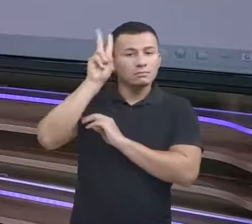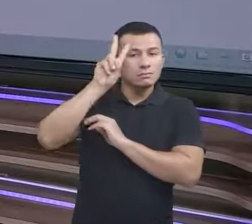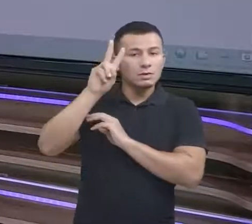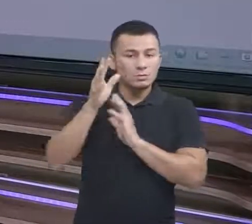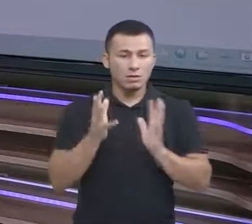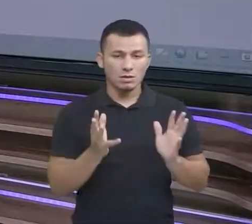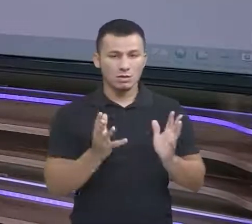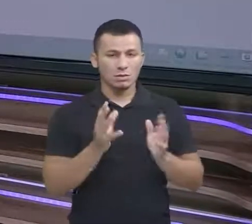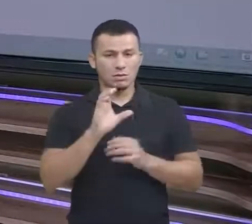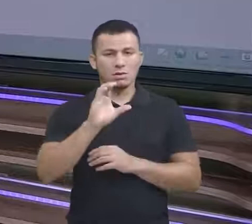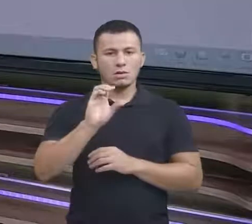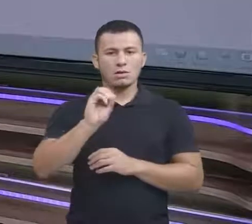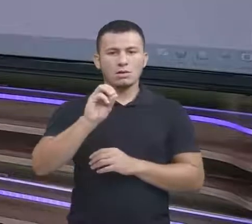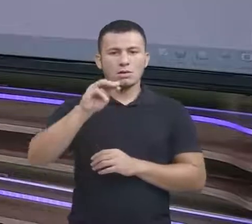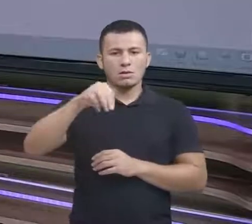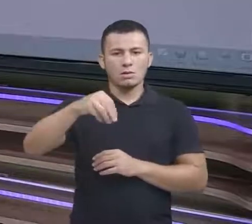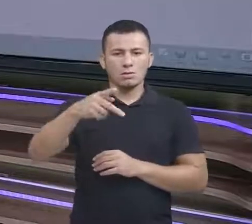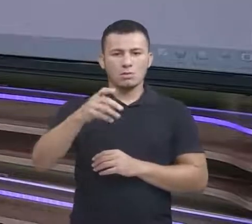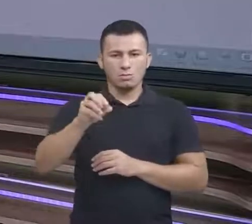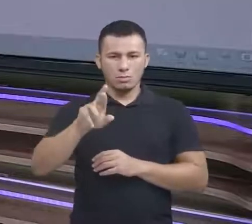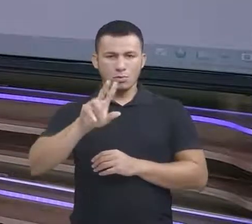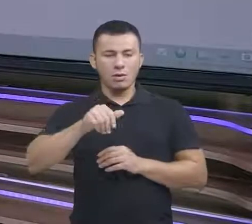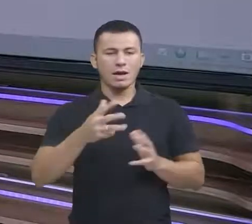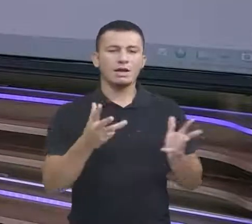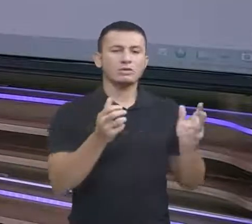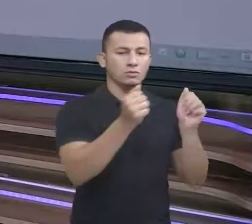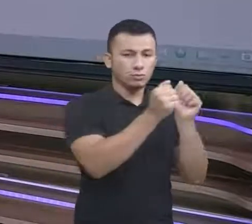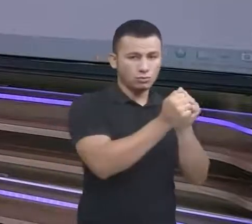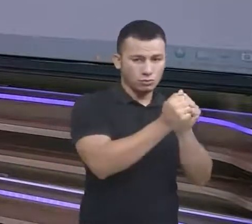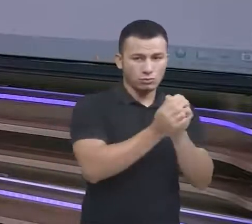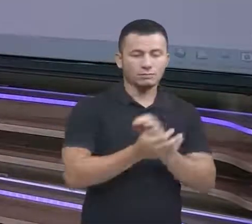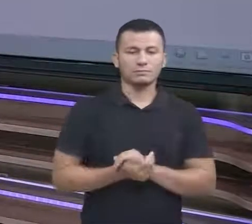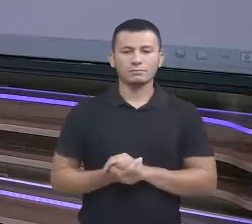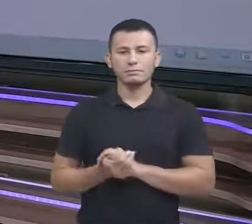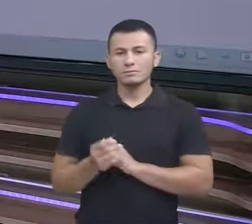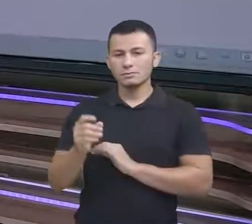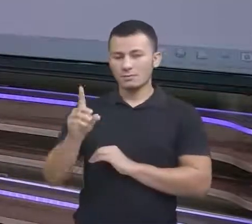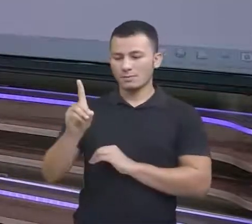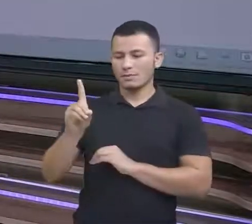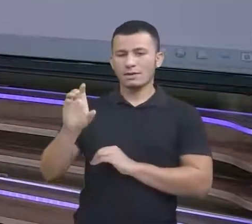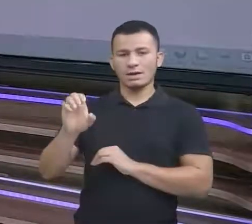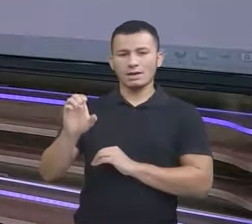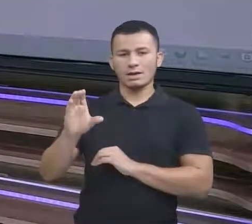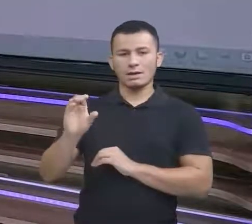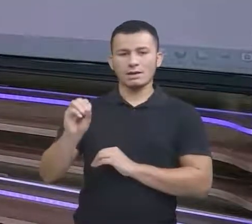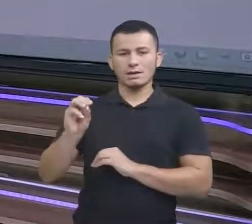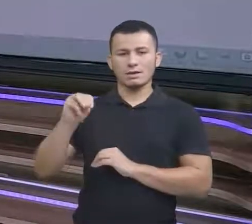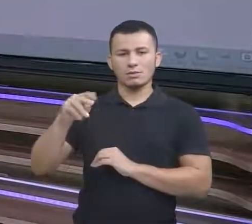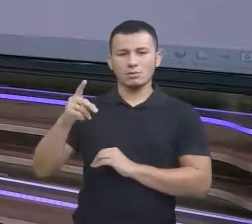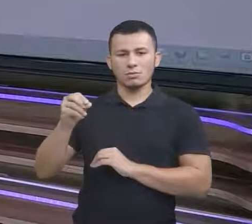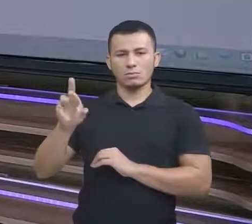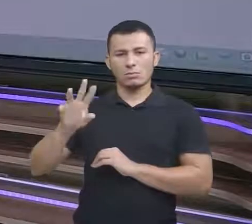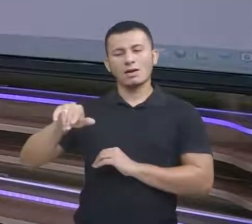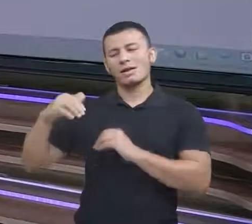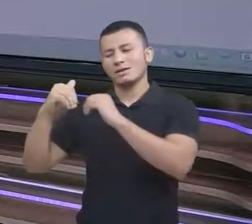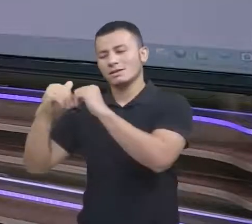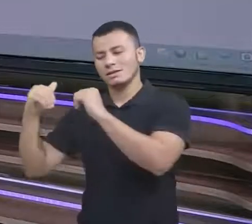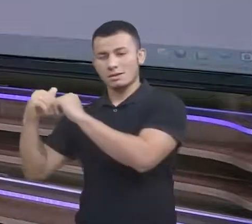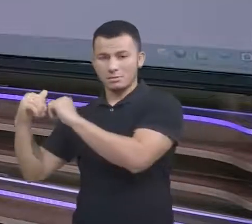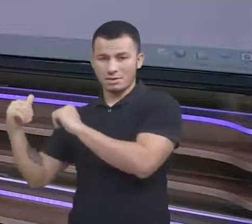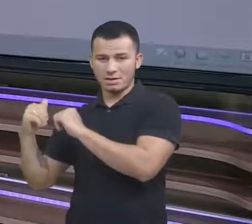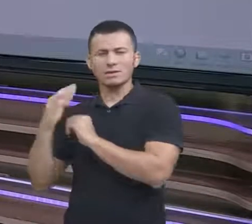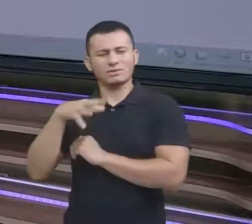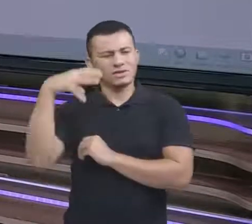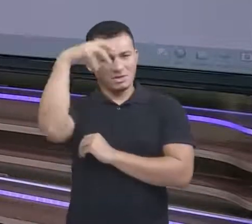compor ele tá separado a gente vai juntar der compor a gente se separa vocês